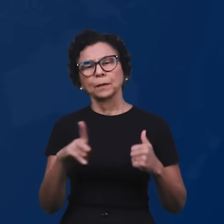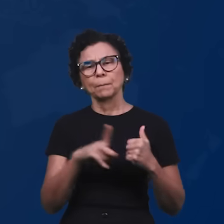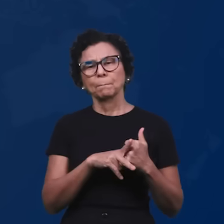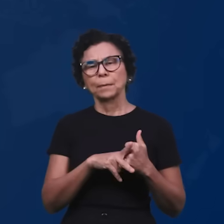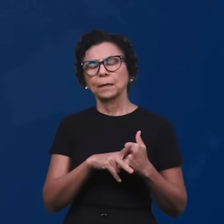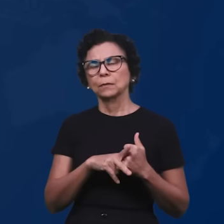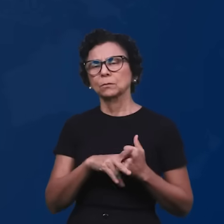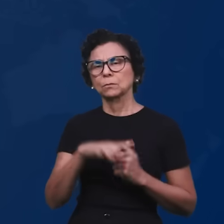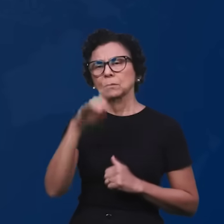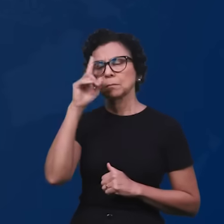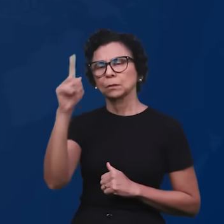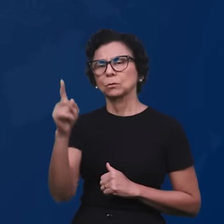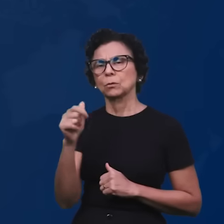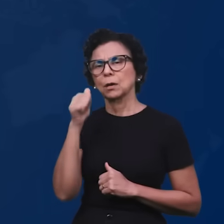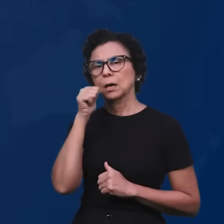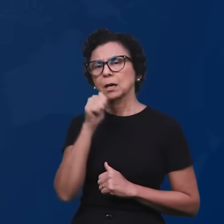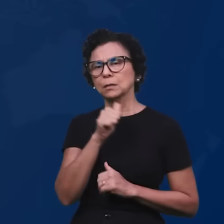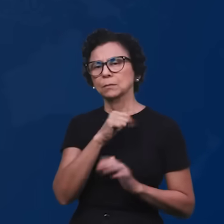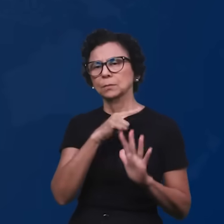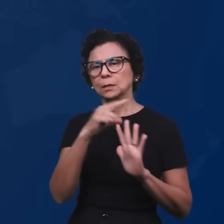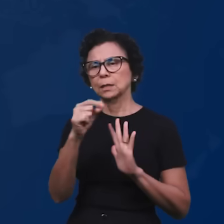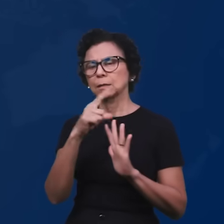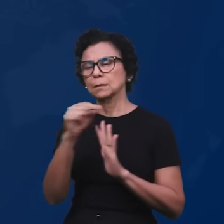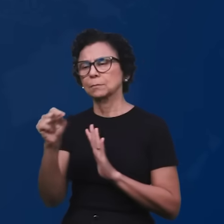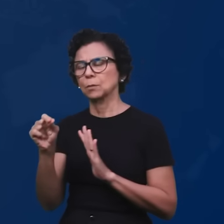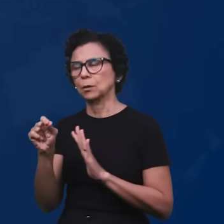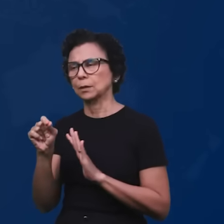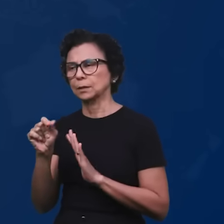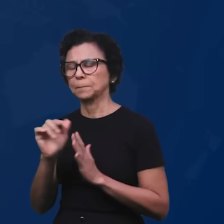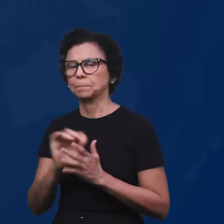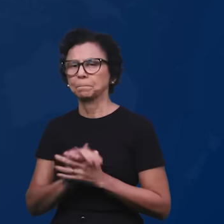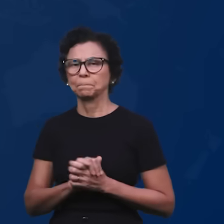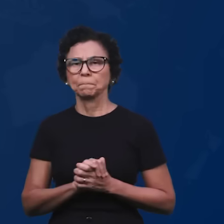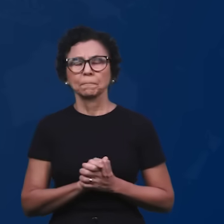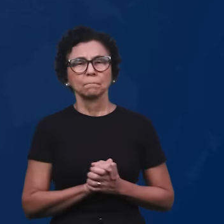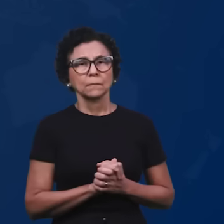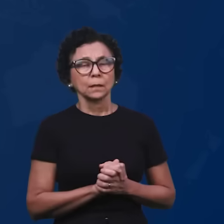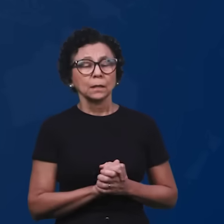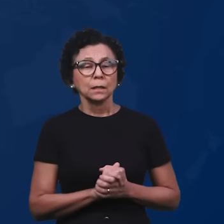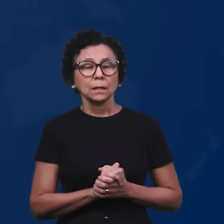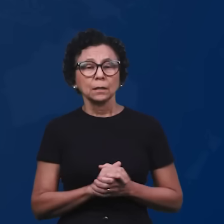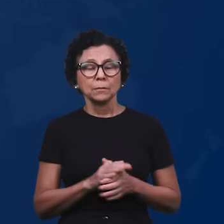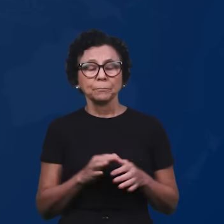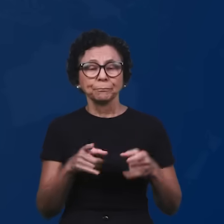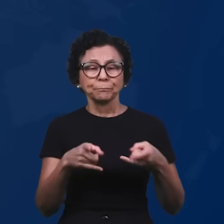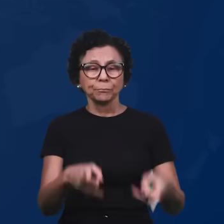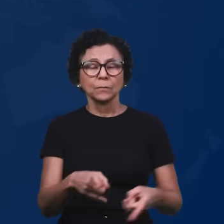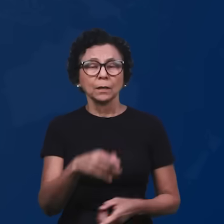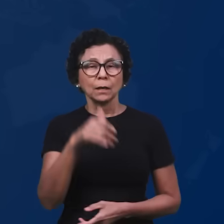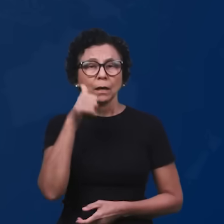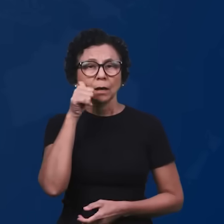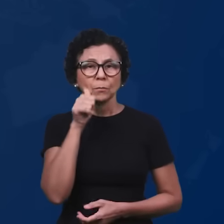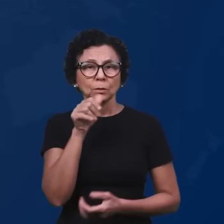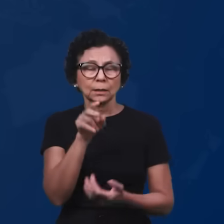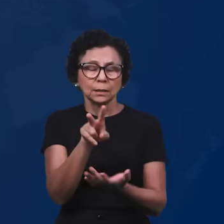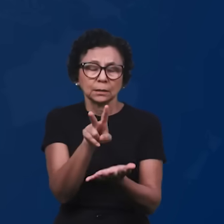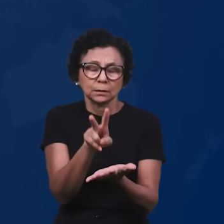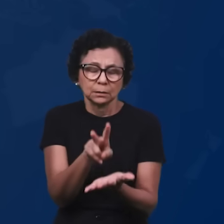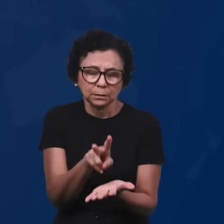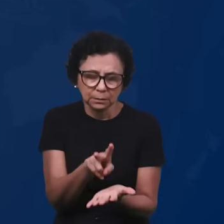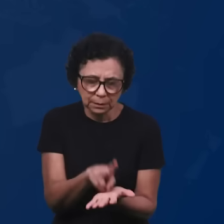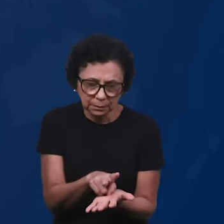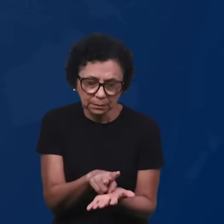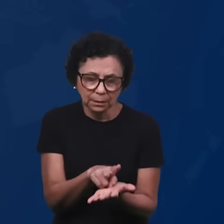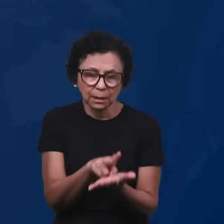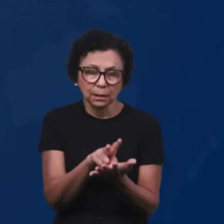orou, e voltou-se para o corpo e disse: Tabita, levanta-te. E ela abriu os olhos, e vendo a